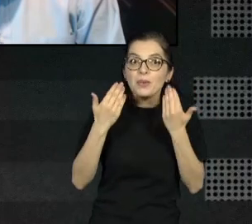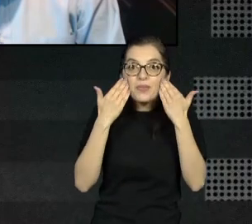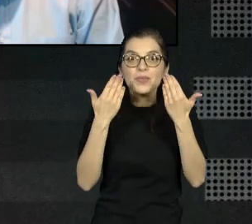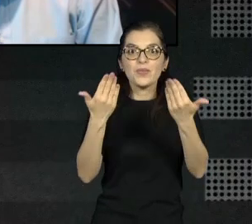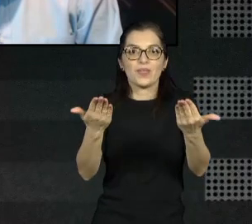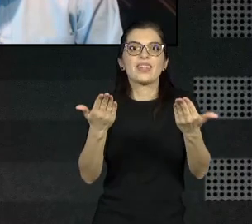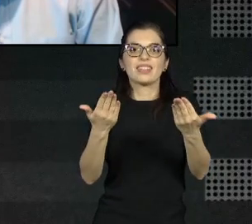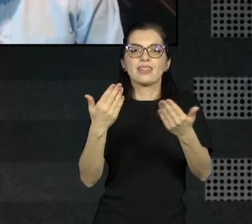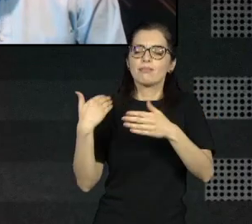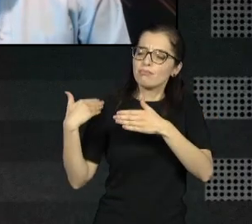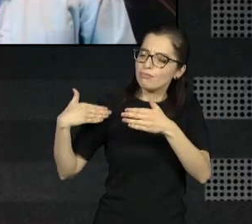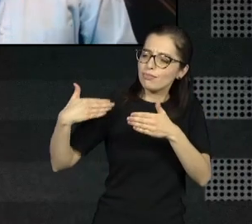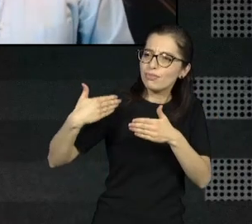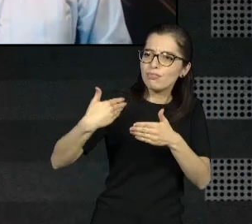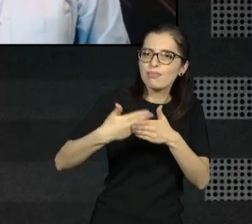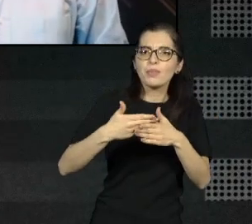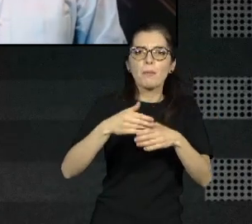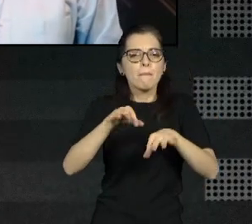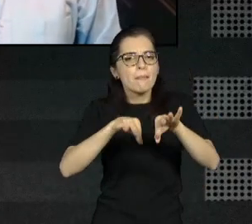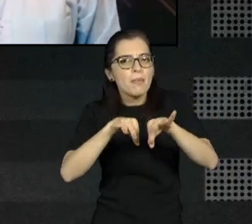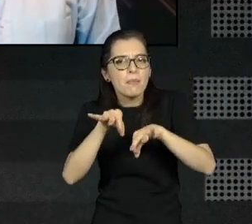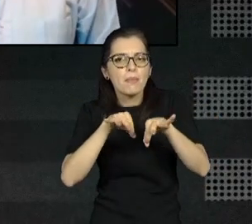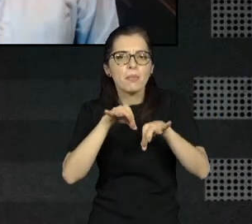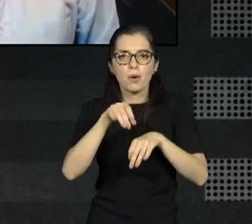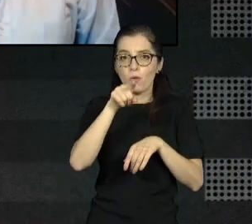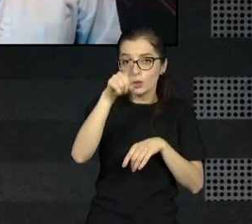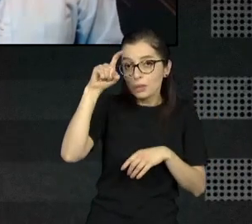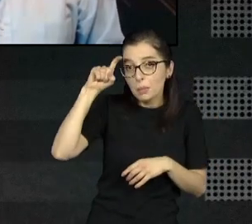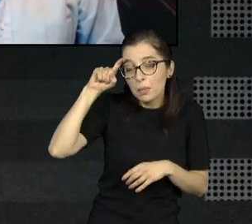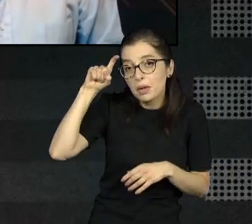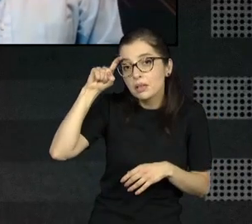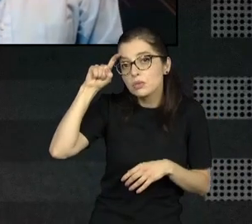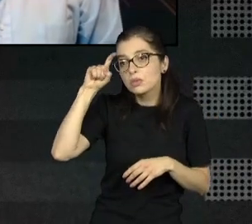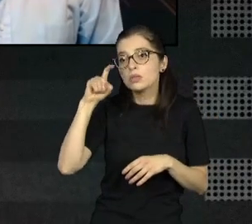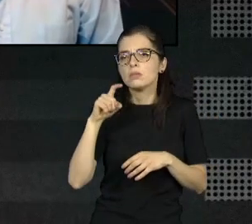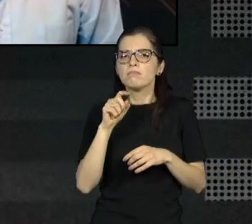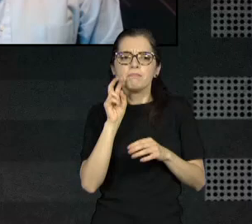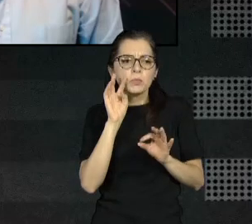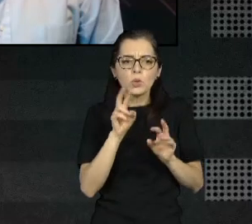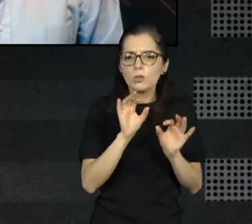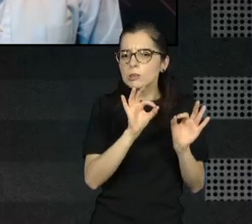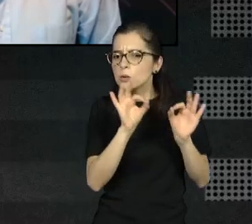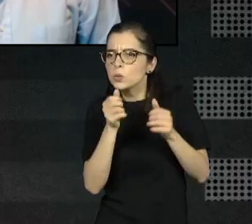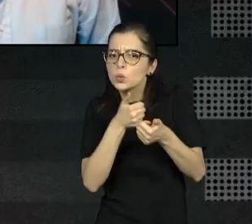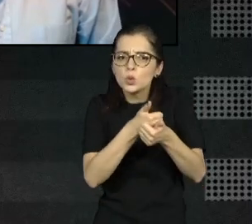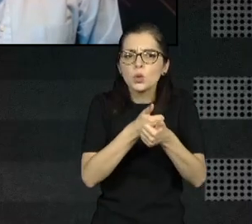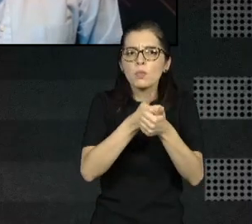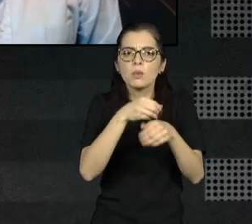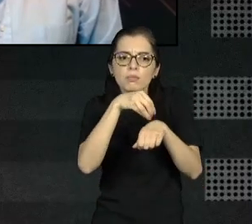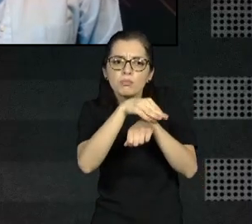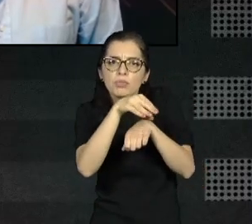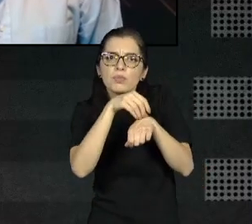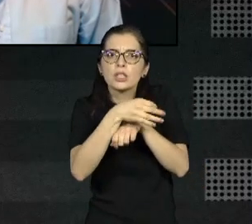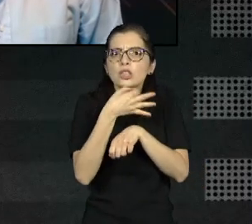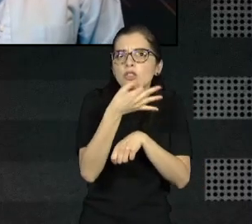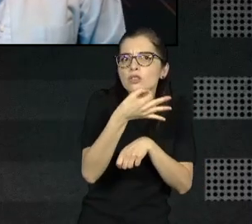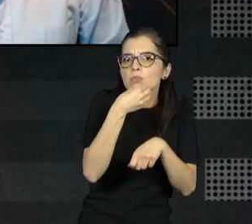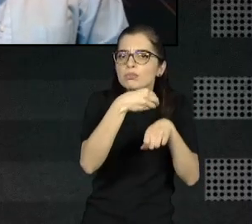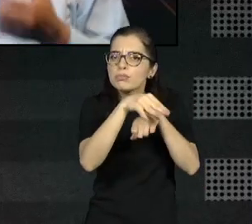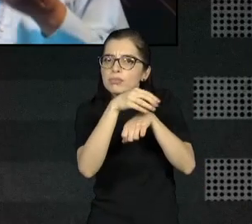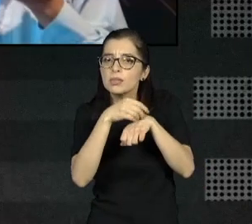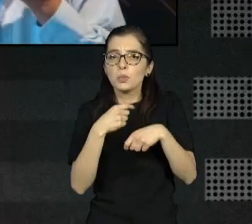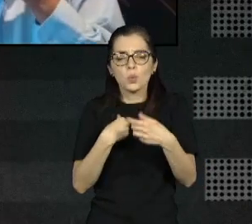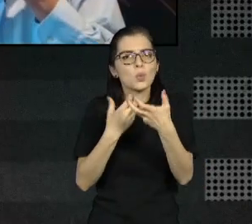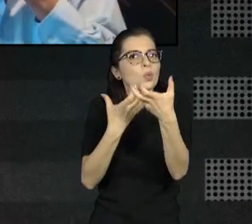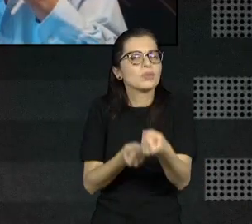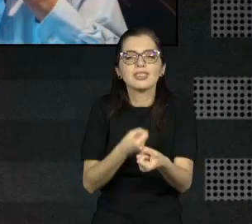processo, o olhar do Maurício foi sempre o nosso termômetro nas escolhas para fazer essa adaptação. Então, se o olho